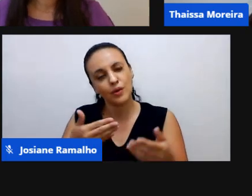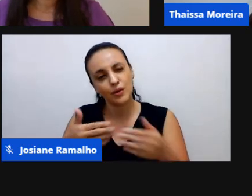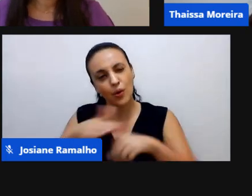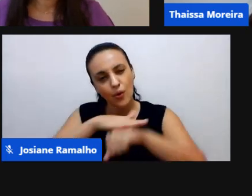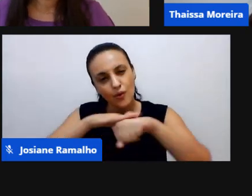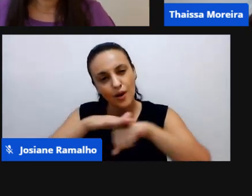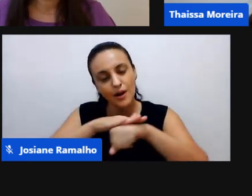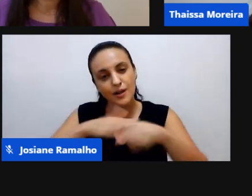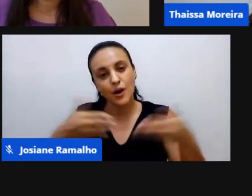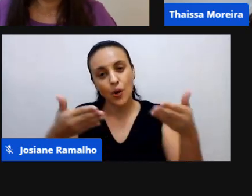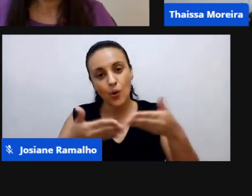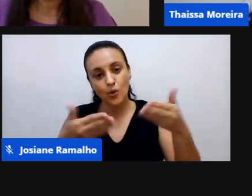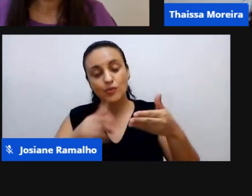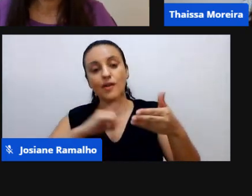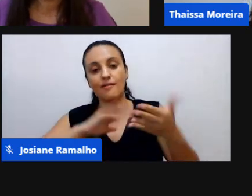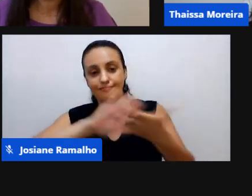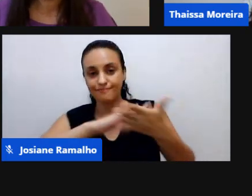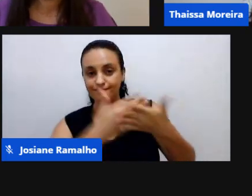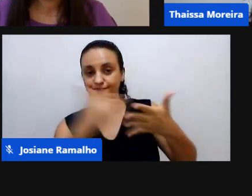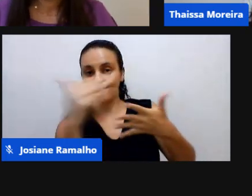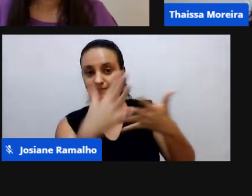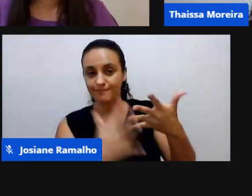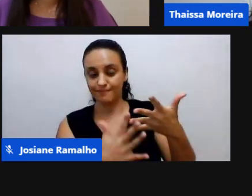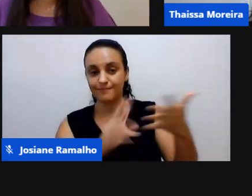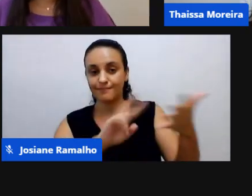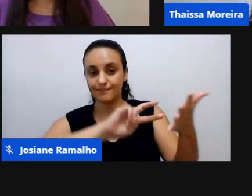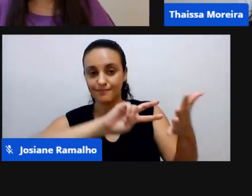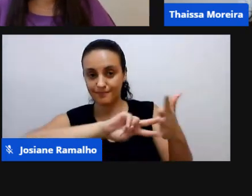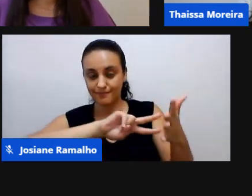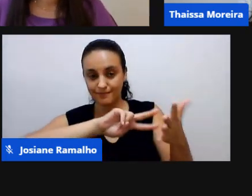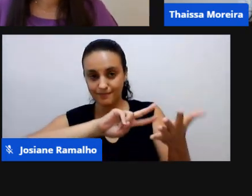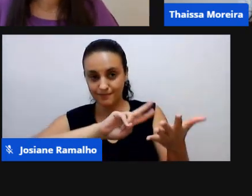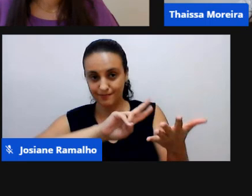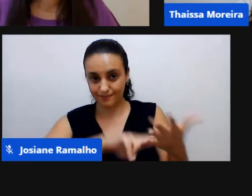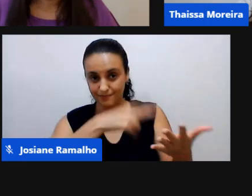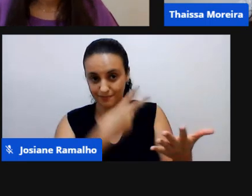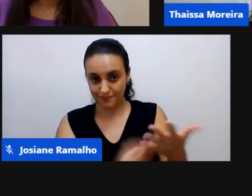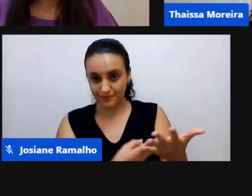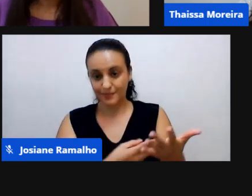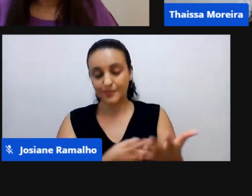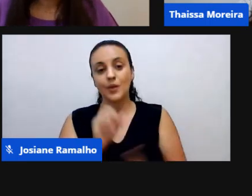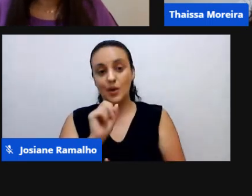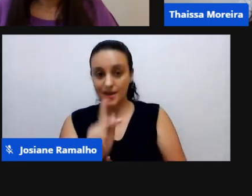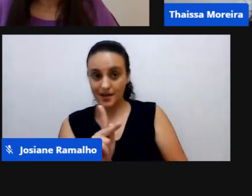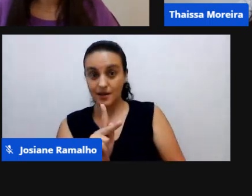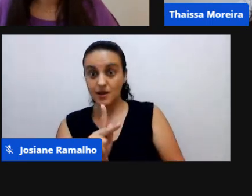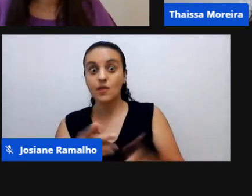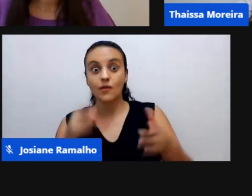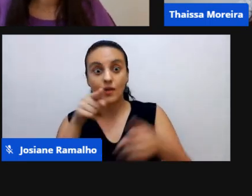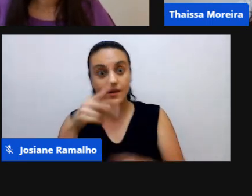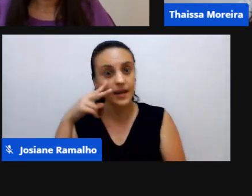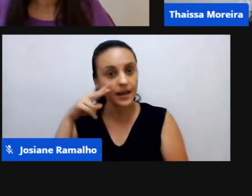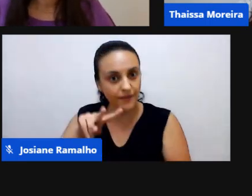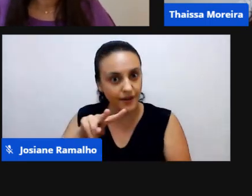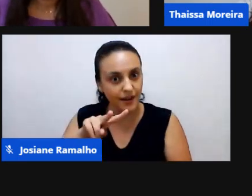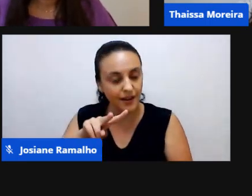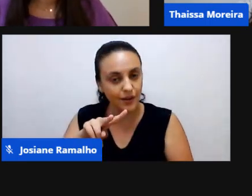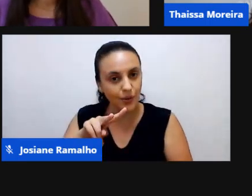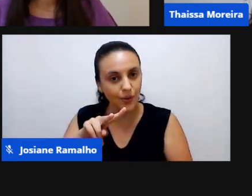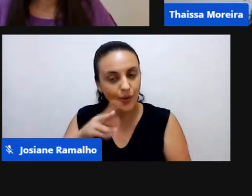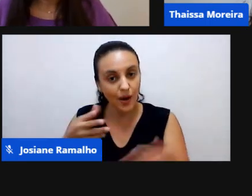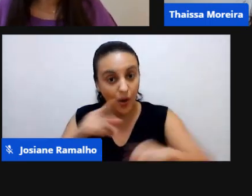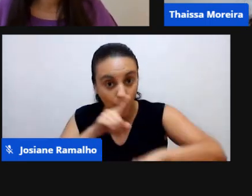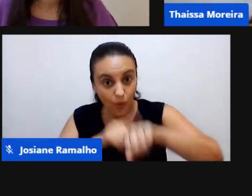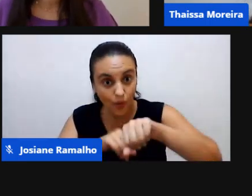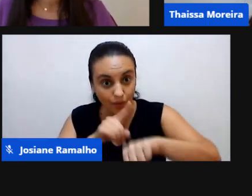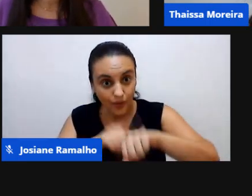a interpretação delas, ok? Se você está conosco ao vivo, participe aqui no chat. É